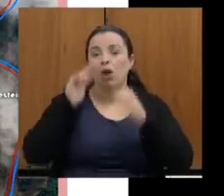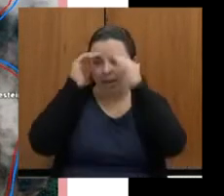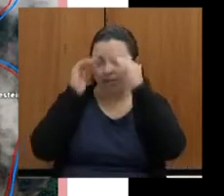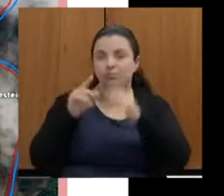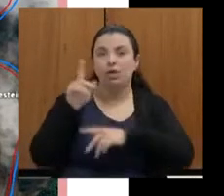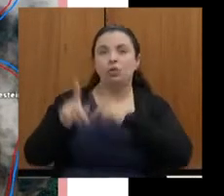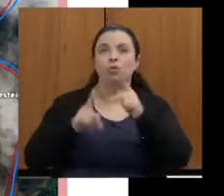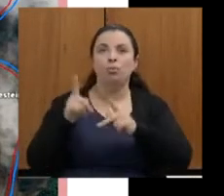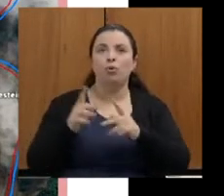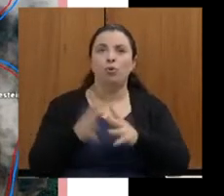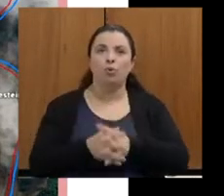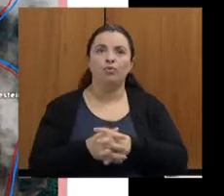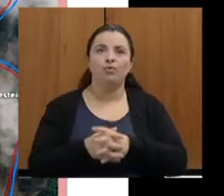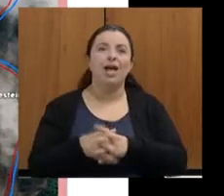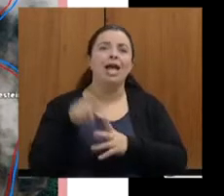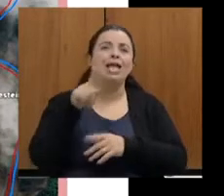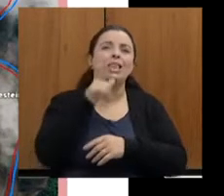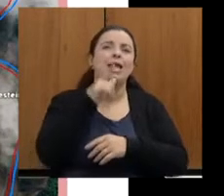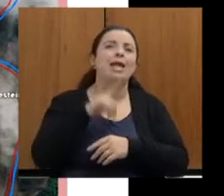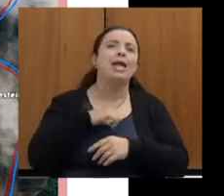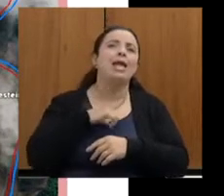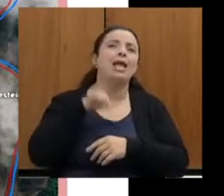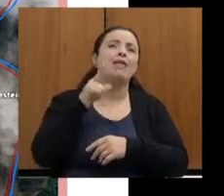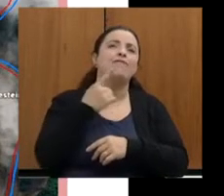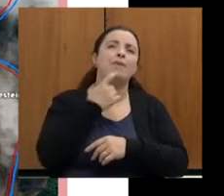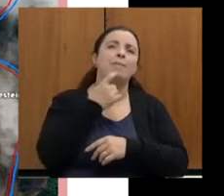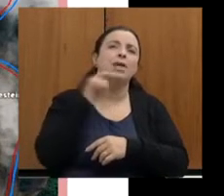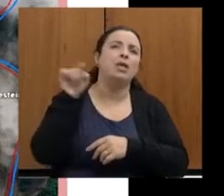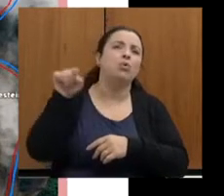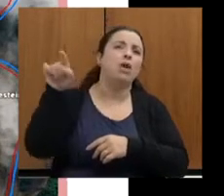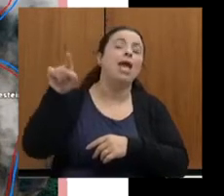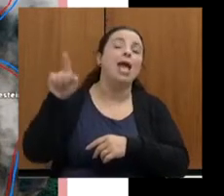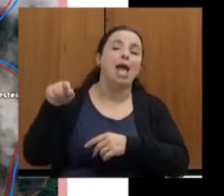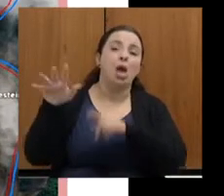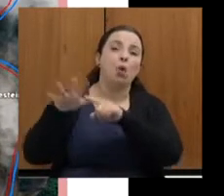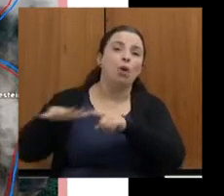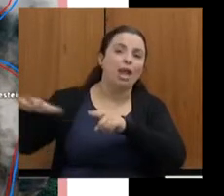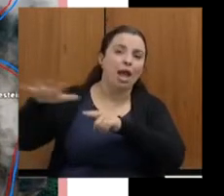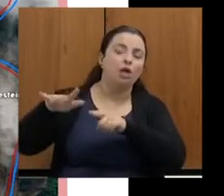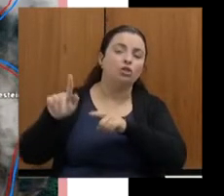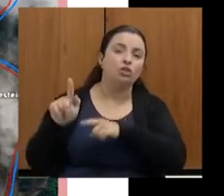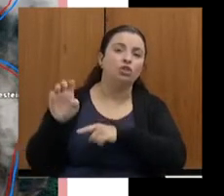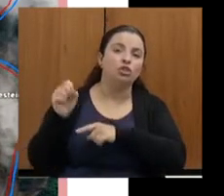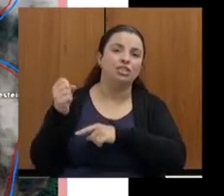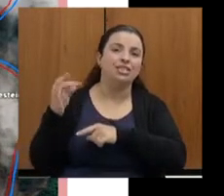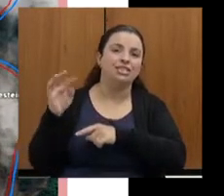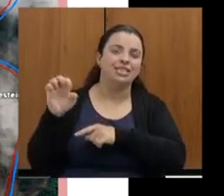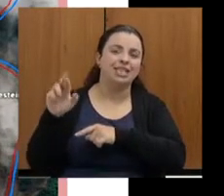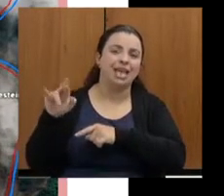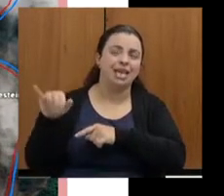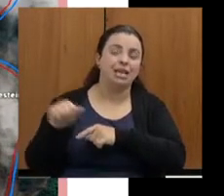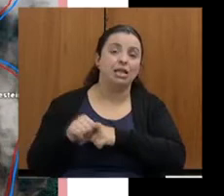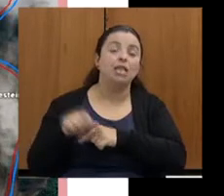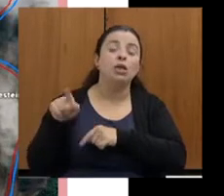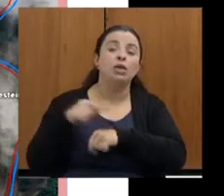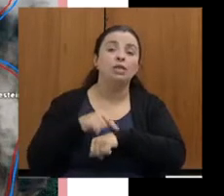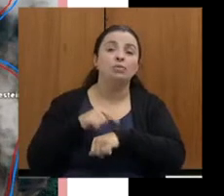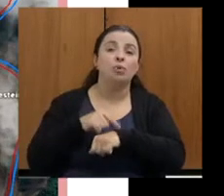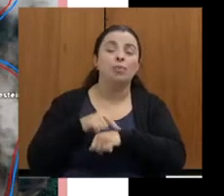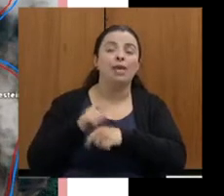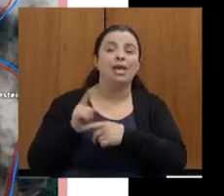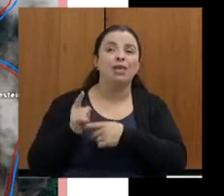ali vermelhinho sei se tá dando para ver o terreno de Gesteira Então nesse momento foi possível se pensar não me